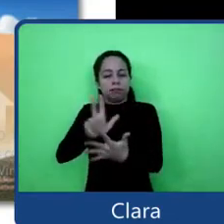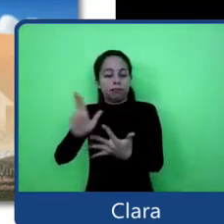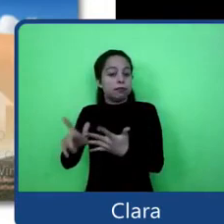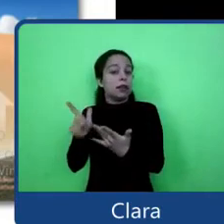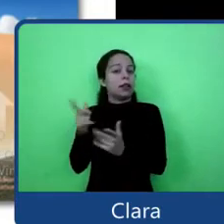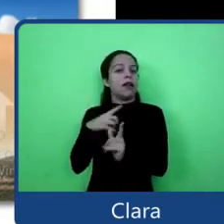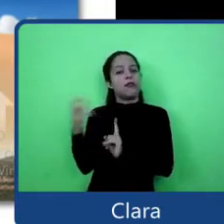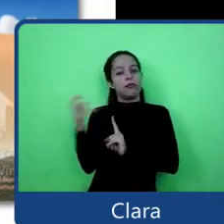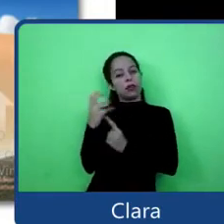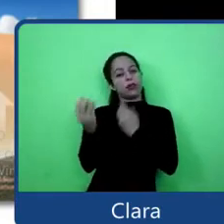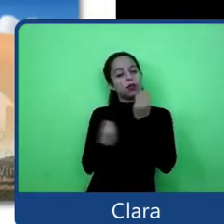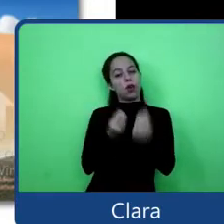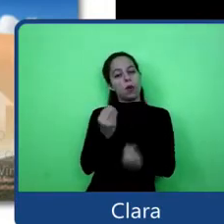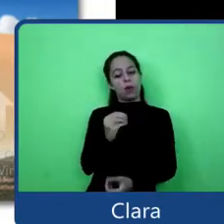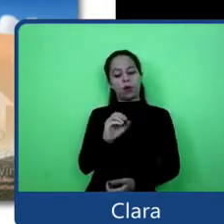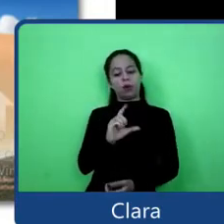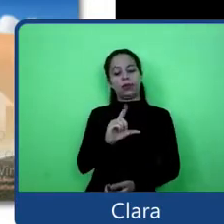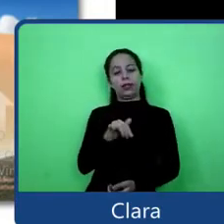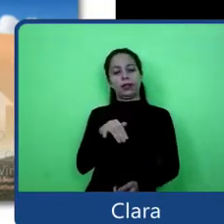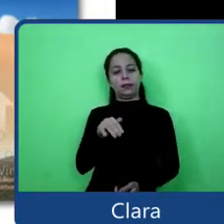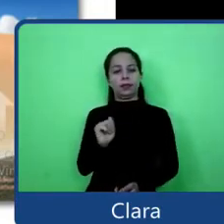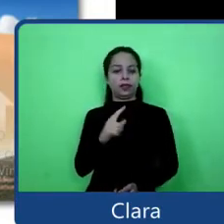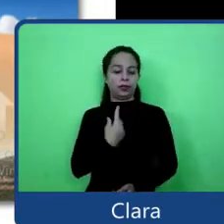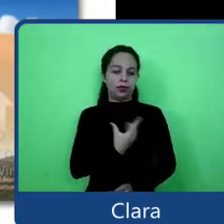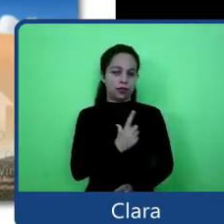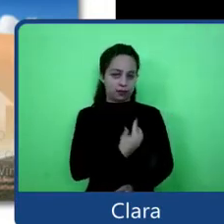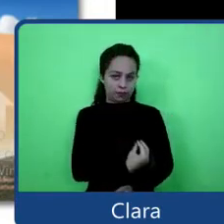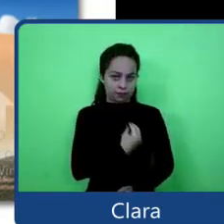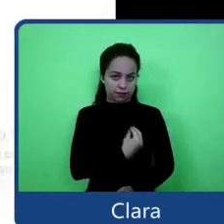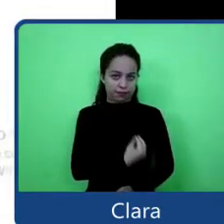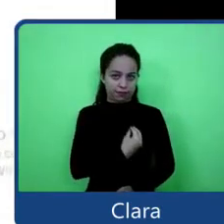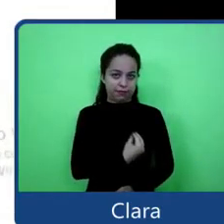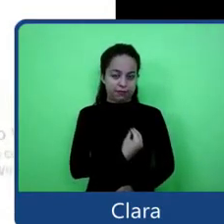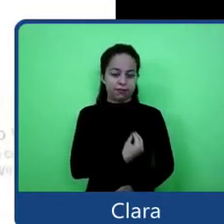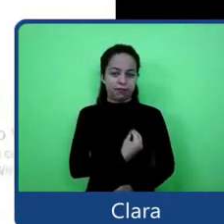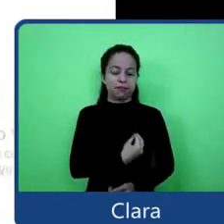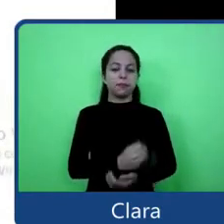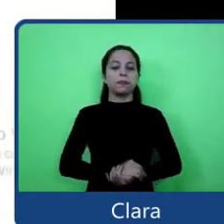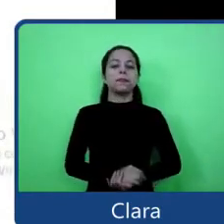né, tendo o Sol como a nossa principal fonte de energia.